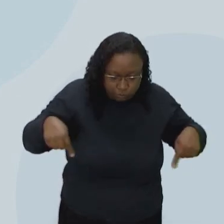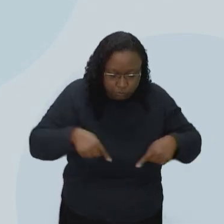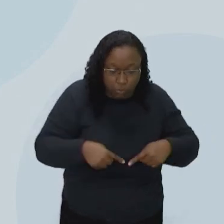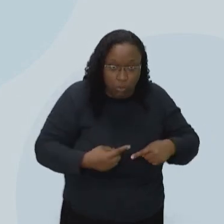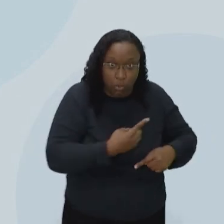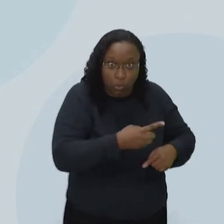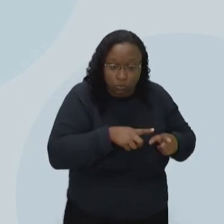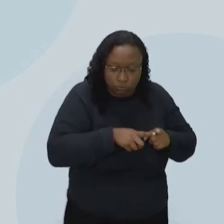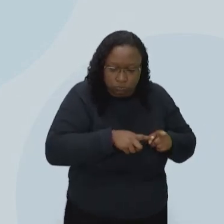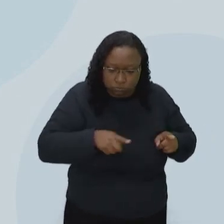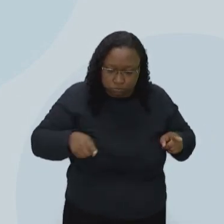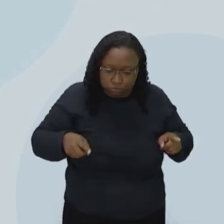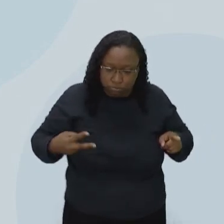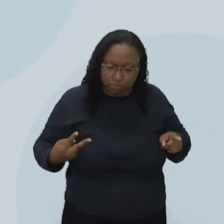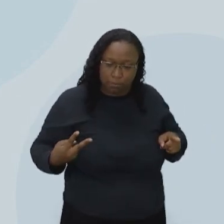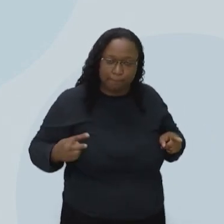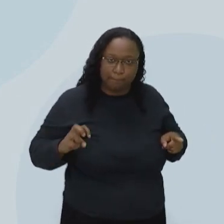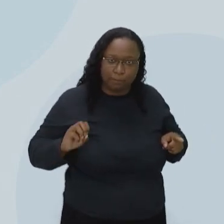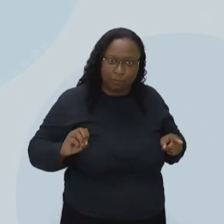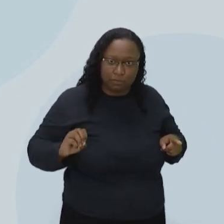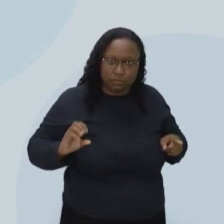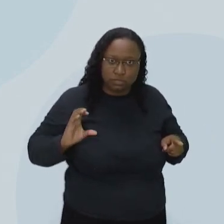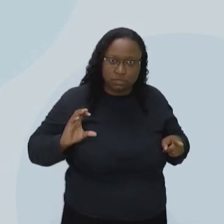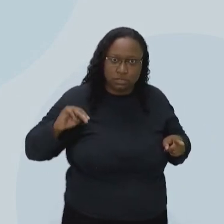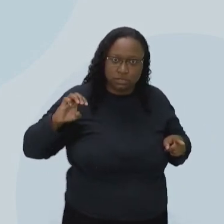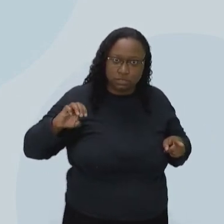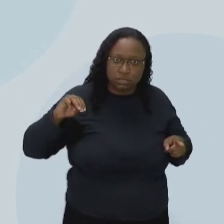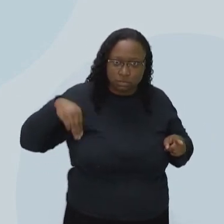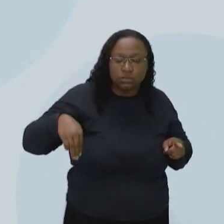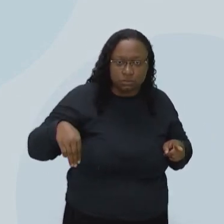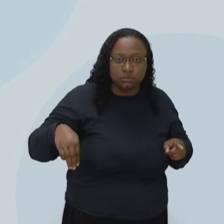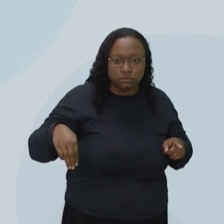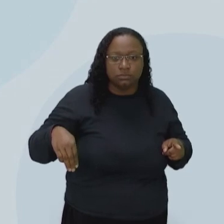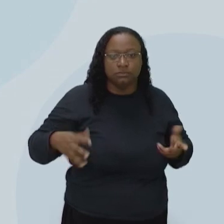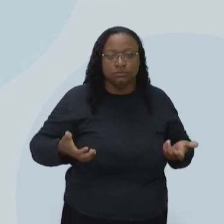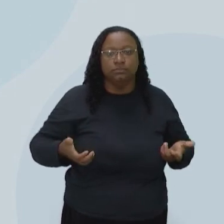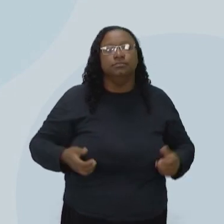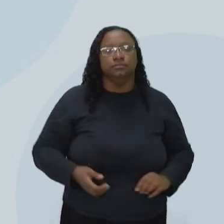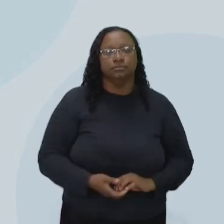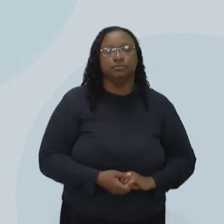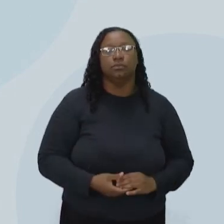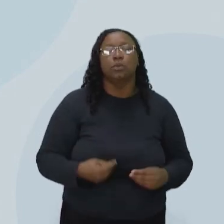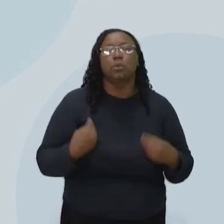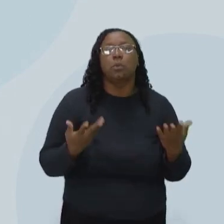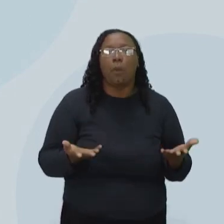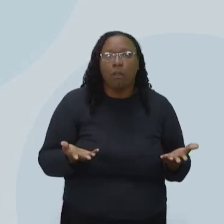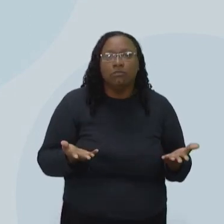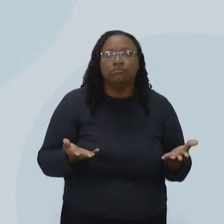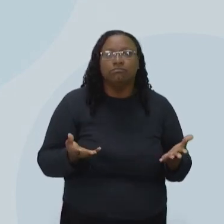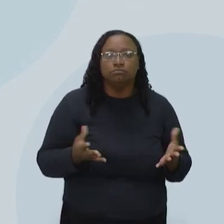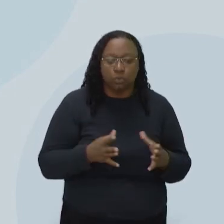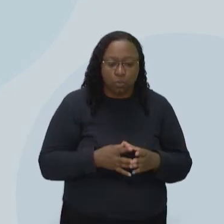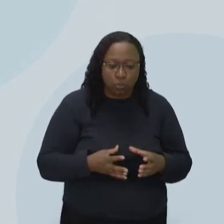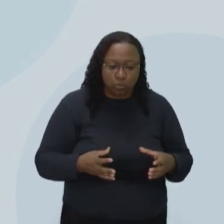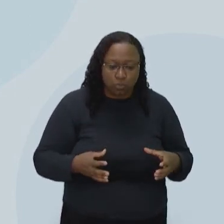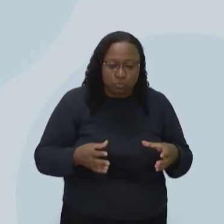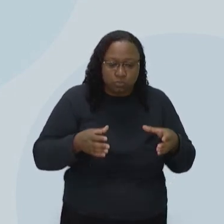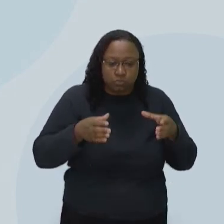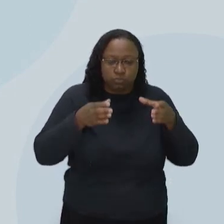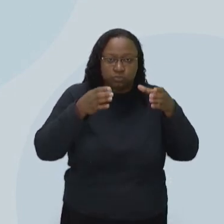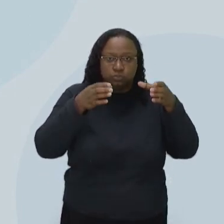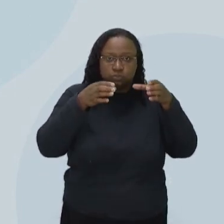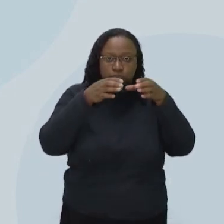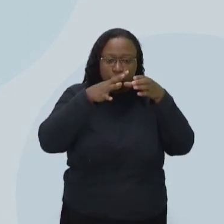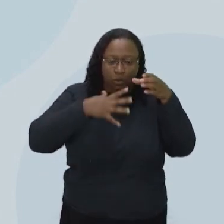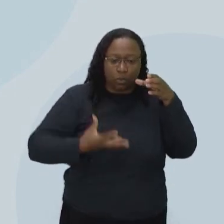1:20, ou seja, cada 1 centímetro equivale a 20 centímetros do real, qual é o volume da garrafa da maquete